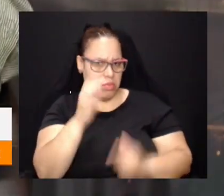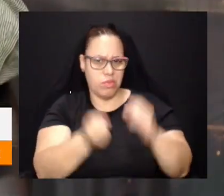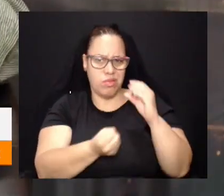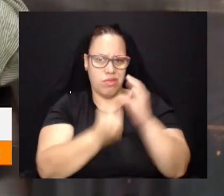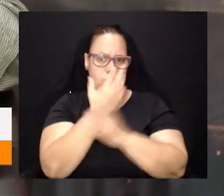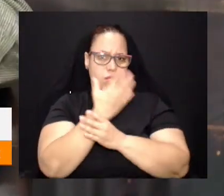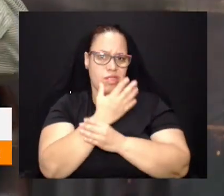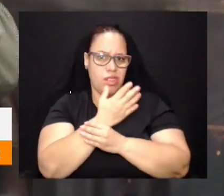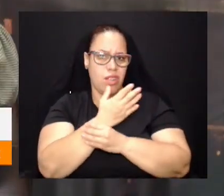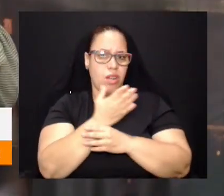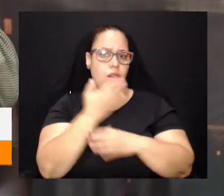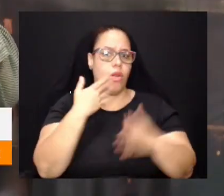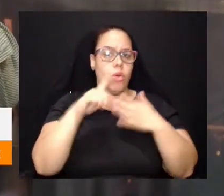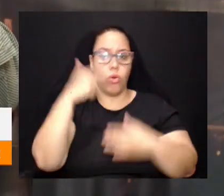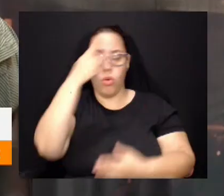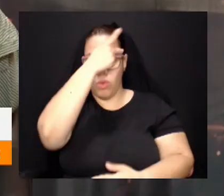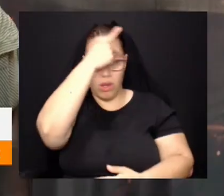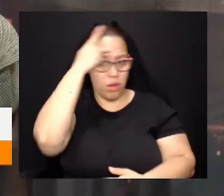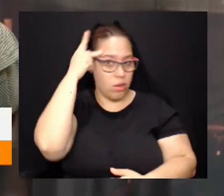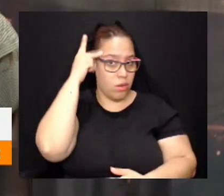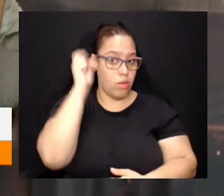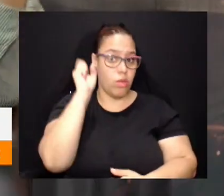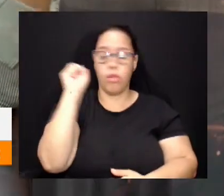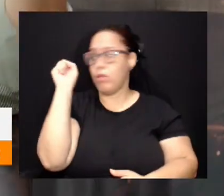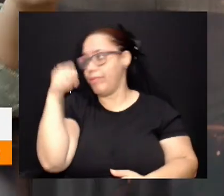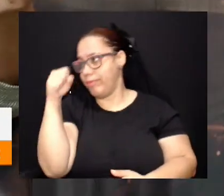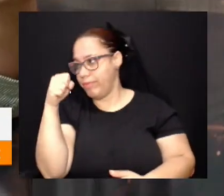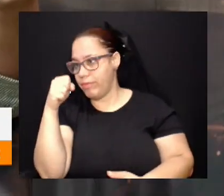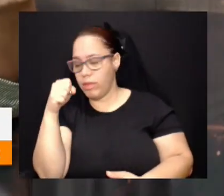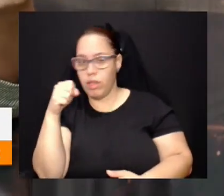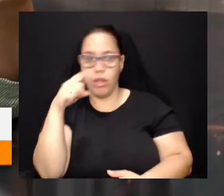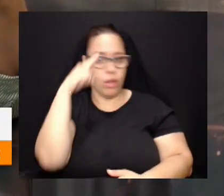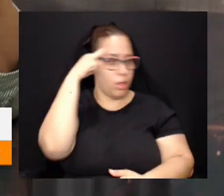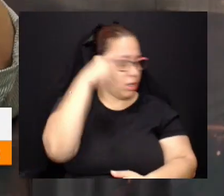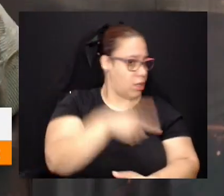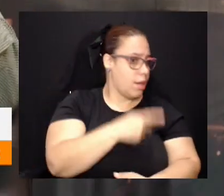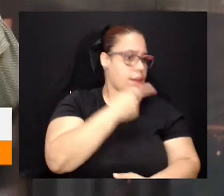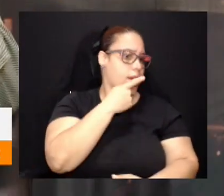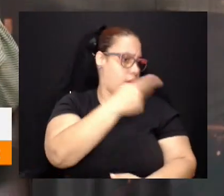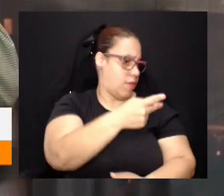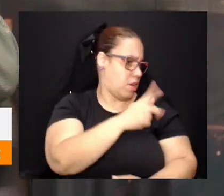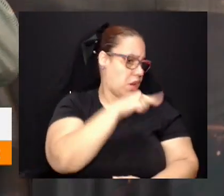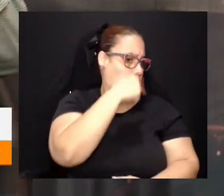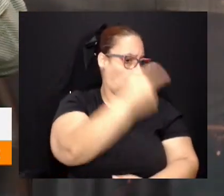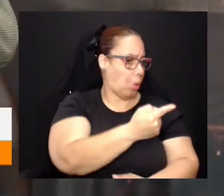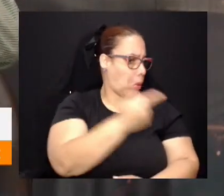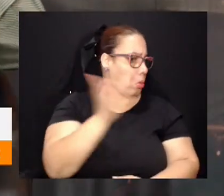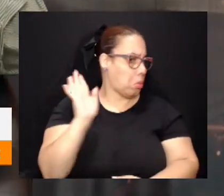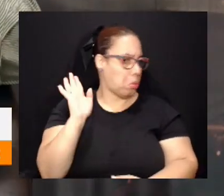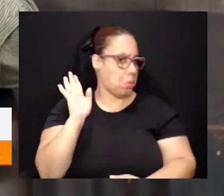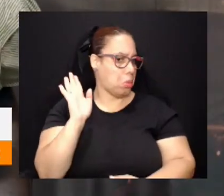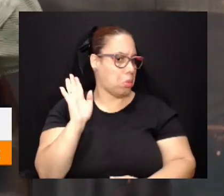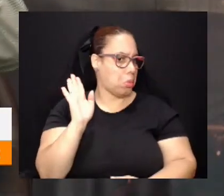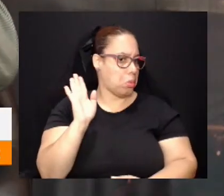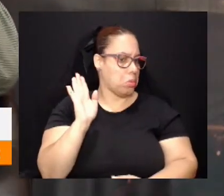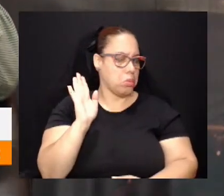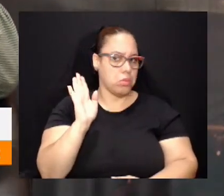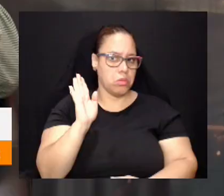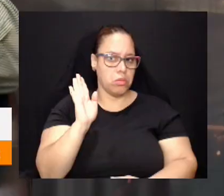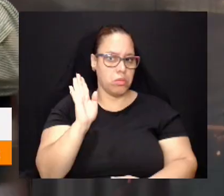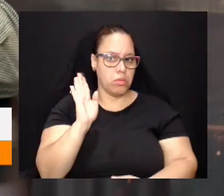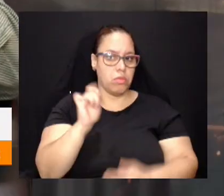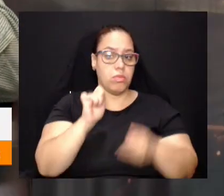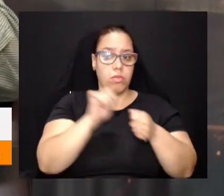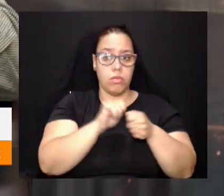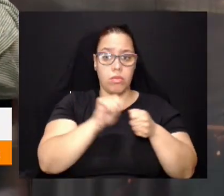conversando com outra pessoa, Sim, tomou uma decisão sem avisar o outro, né? Então, uma coisa que fez ali uma